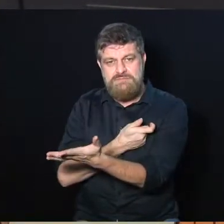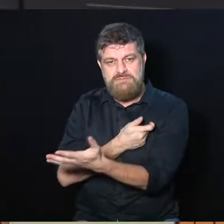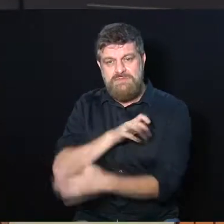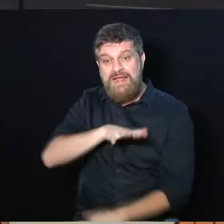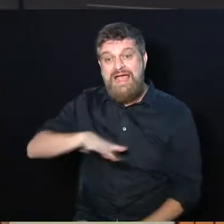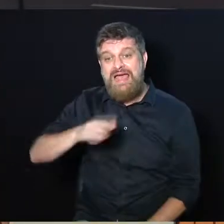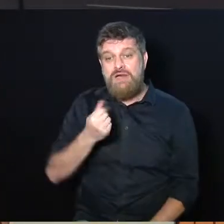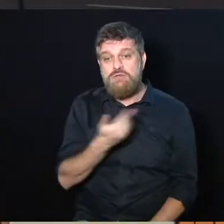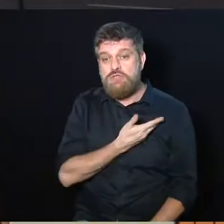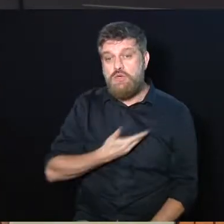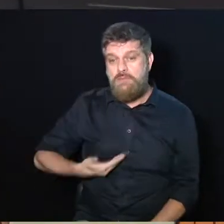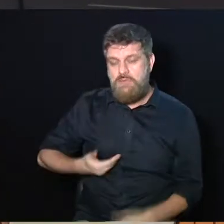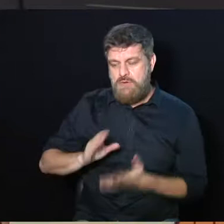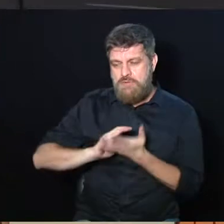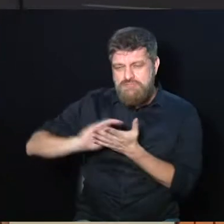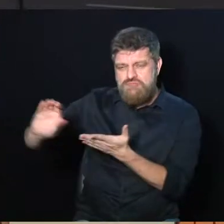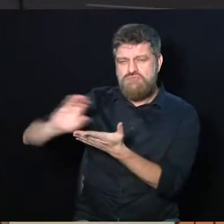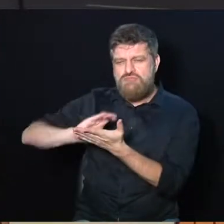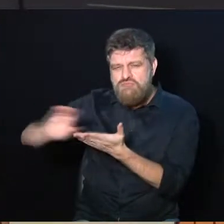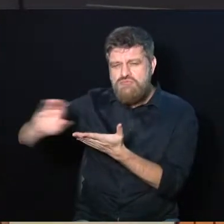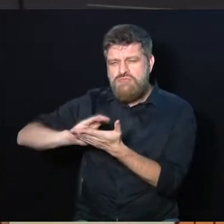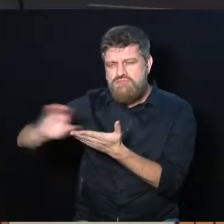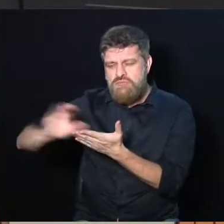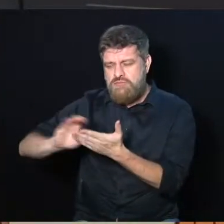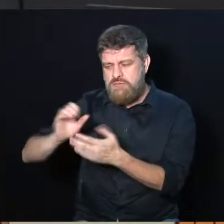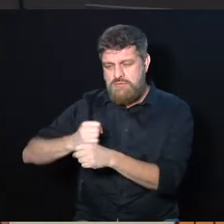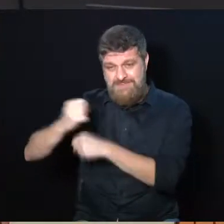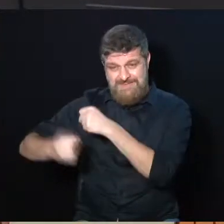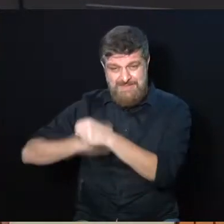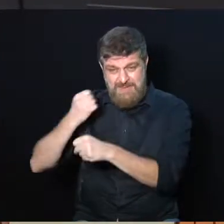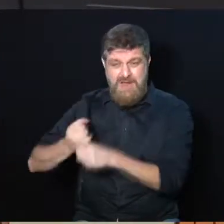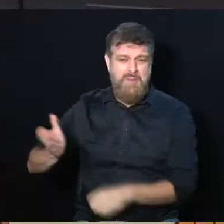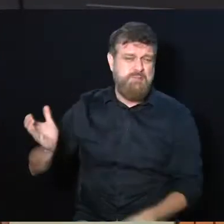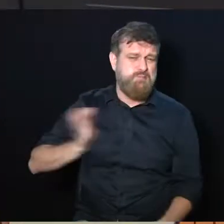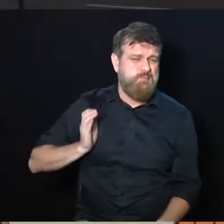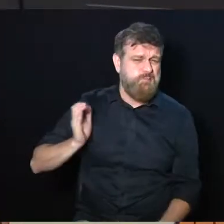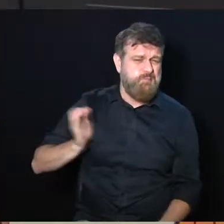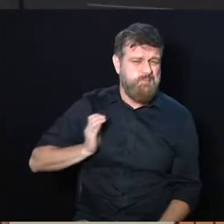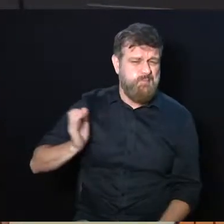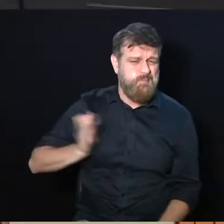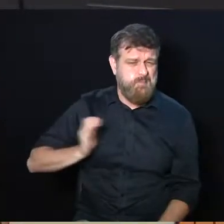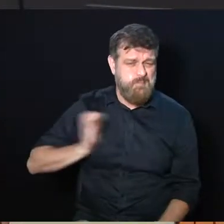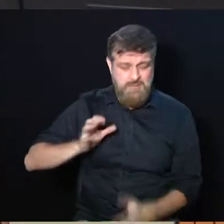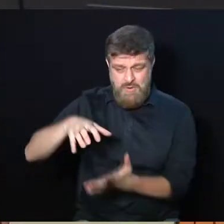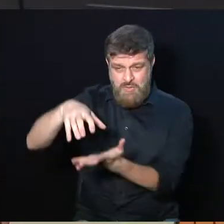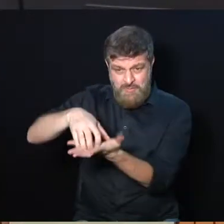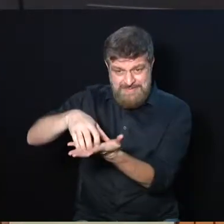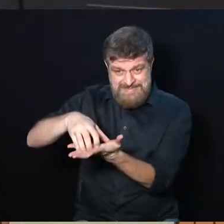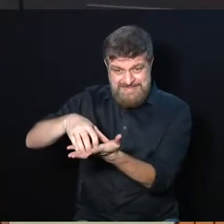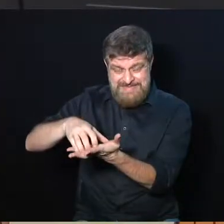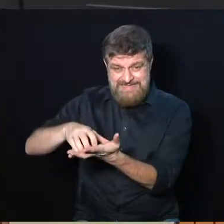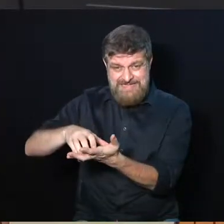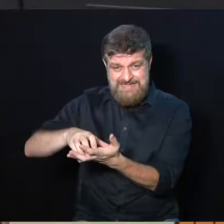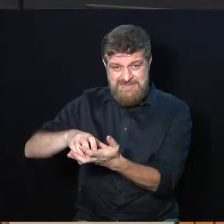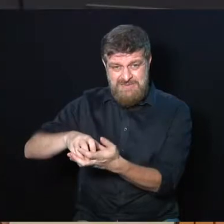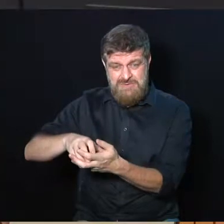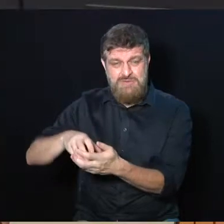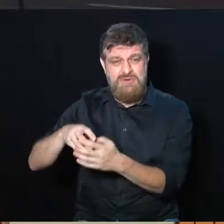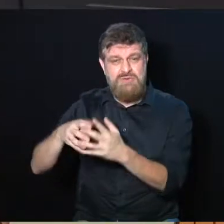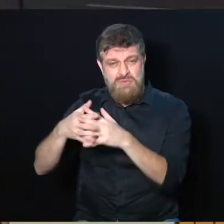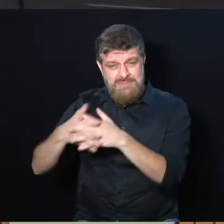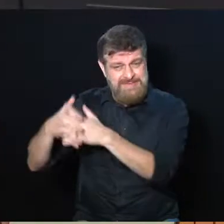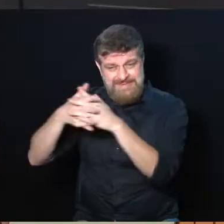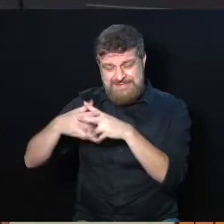público. A verba que eles recebem anualmente é enorme para a manutenção dos centros no país inteiro. E são entre os melhores centros do